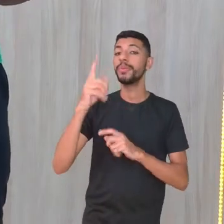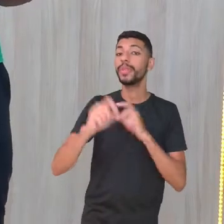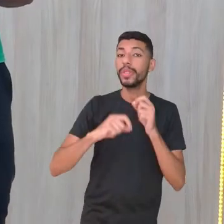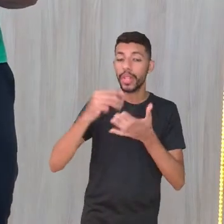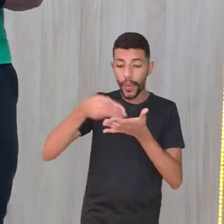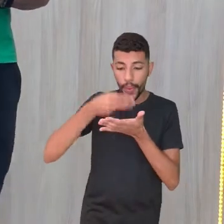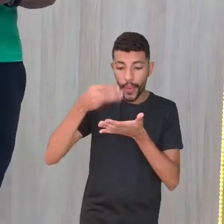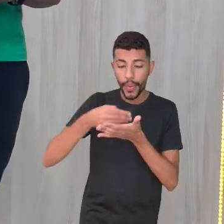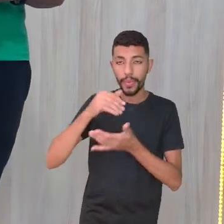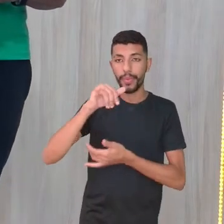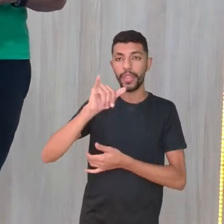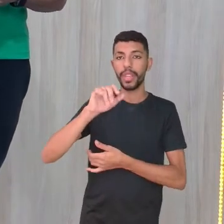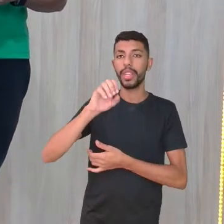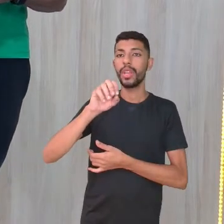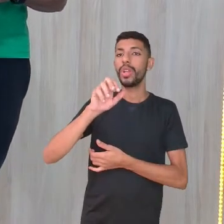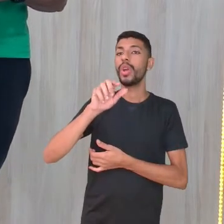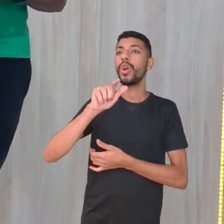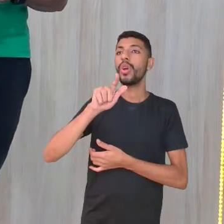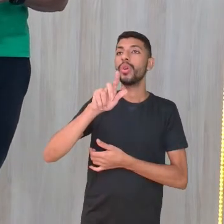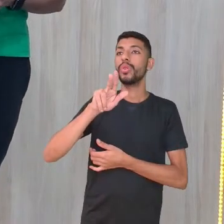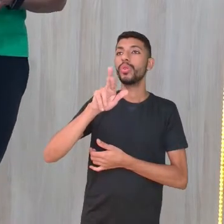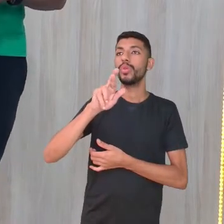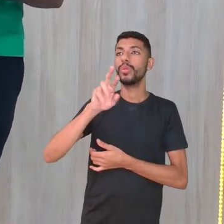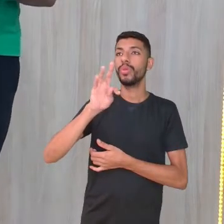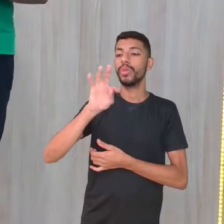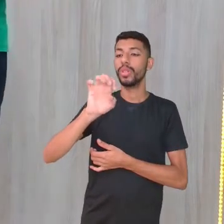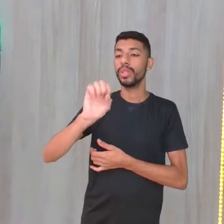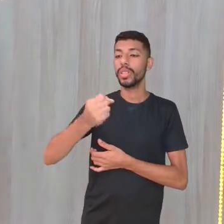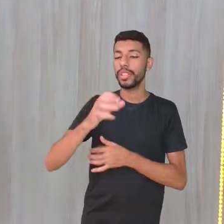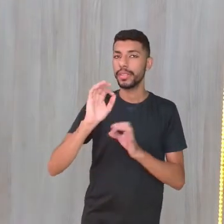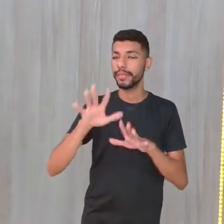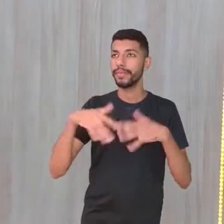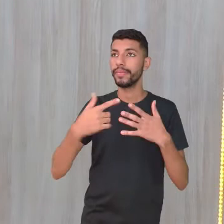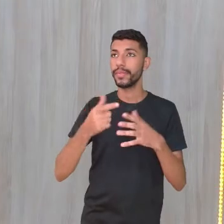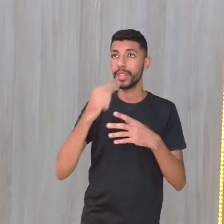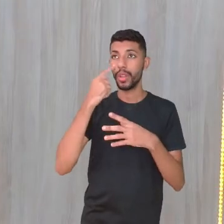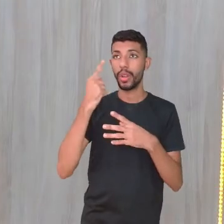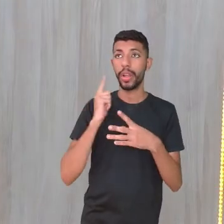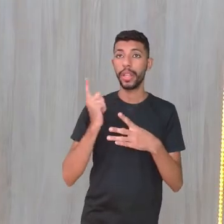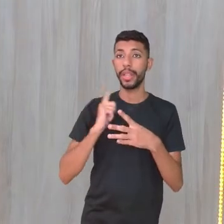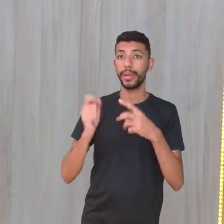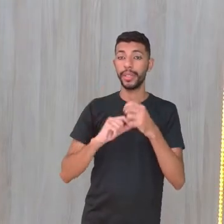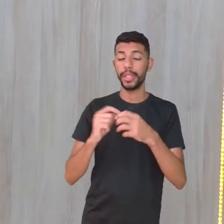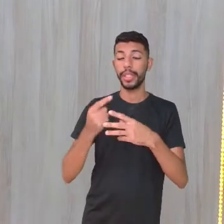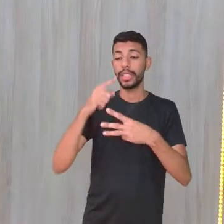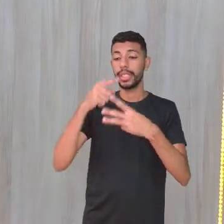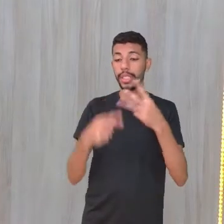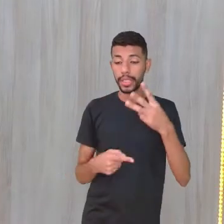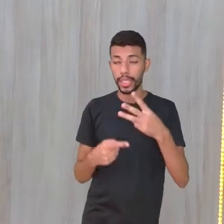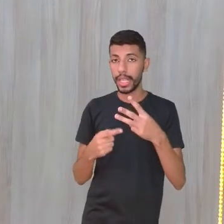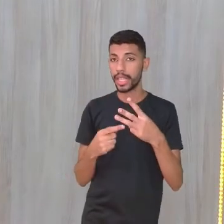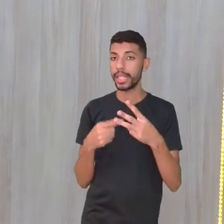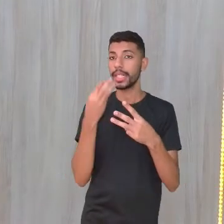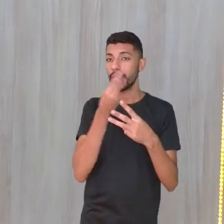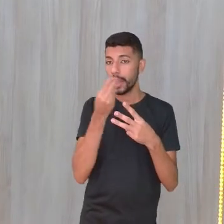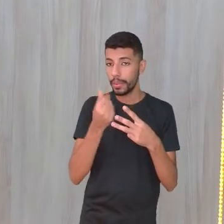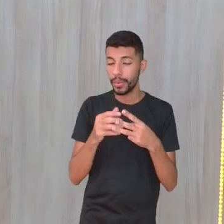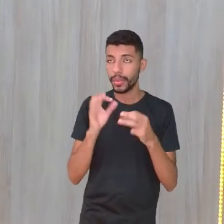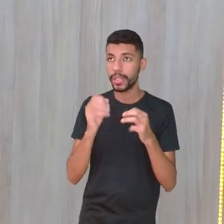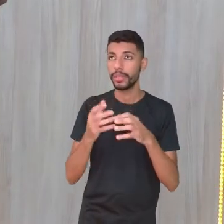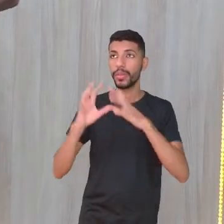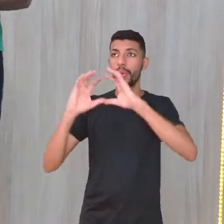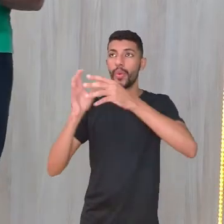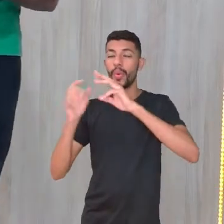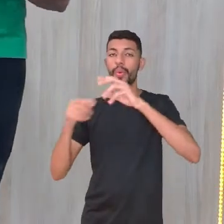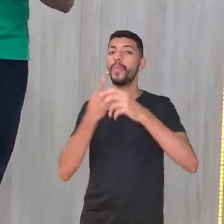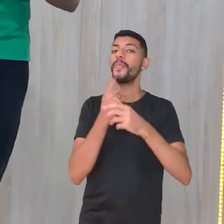Desses 1/5 dessa produção de iogurte, vai ser dividido em 3 sabores: coco, morango e salada de frutas.